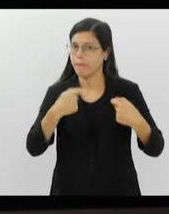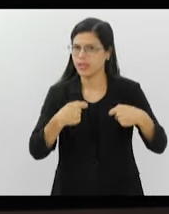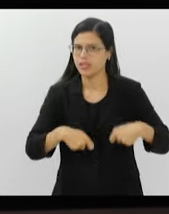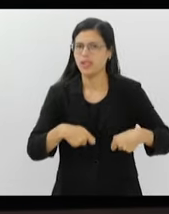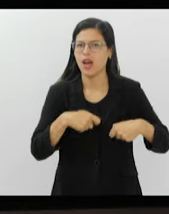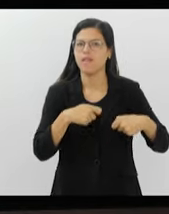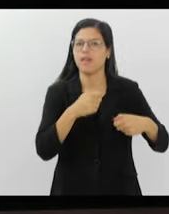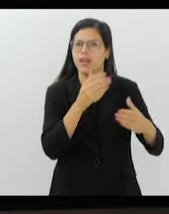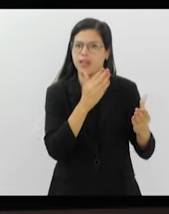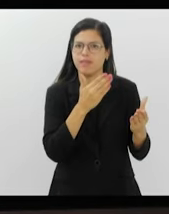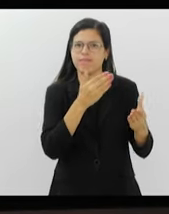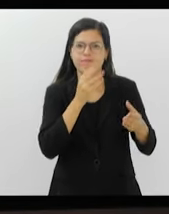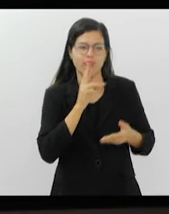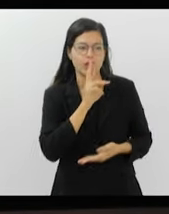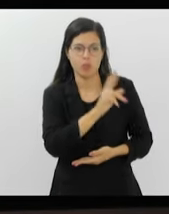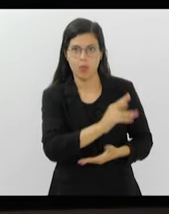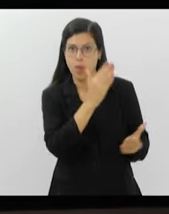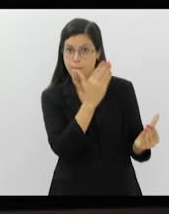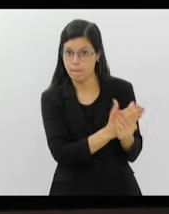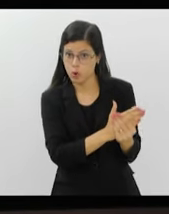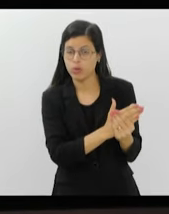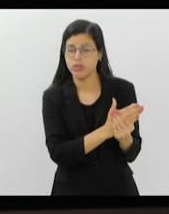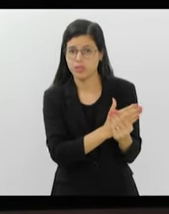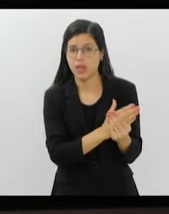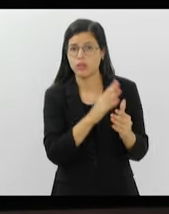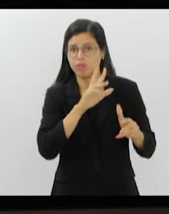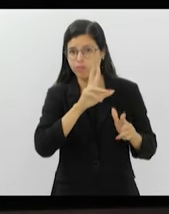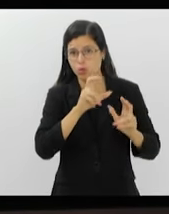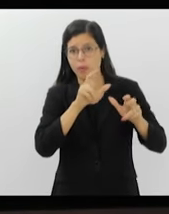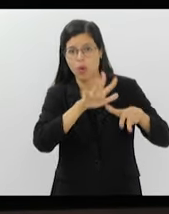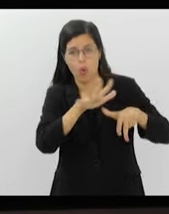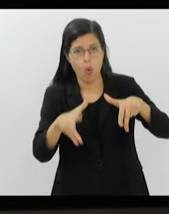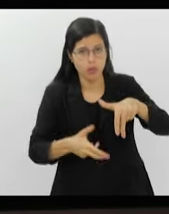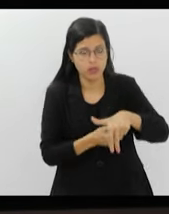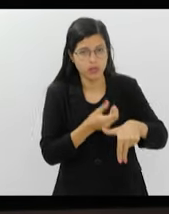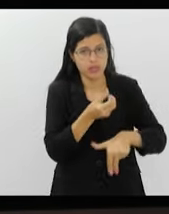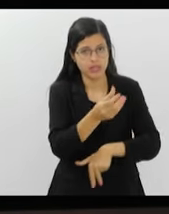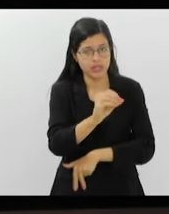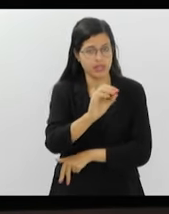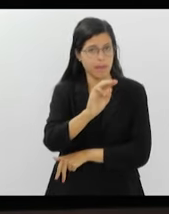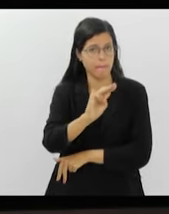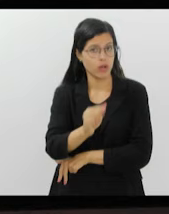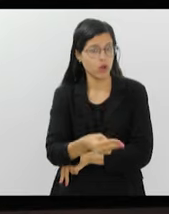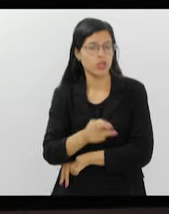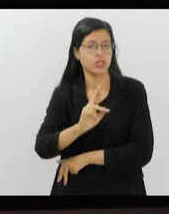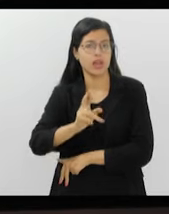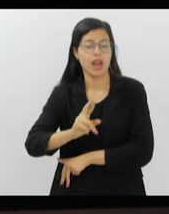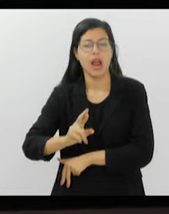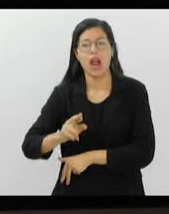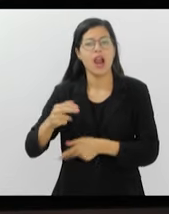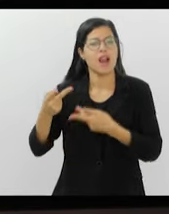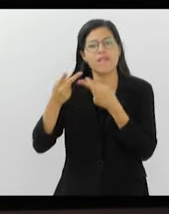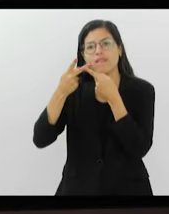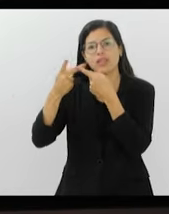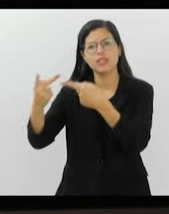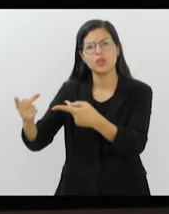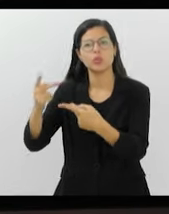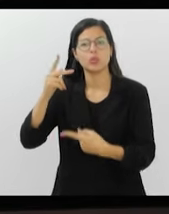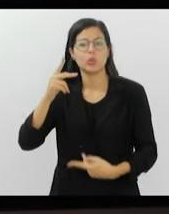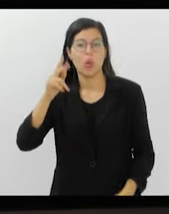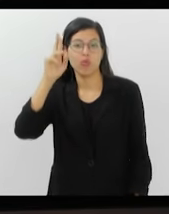banco dos réus por mais um processo de corrupção de R 60 milhões deais foi encontrar o chefe da